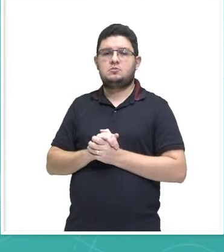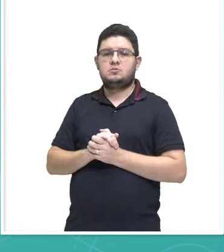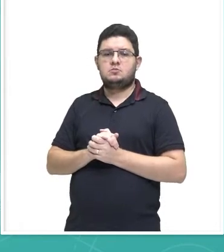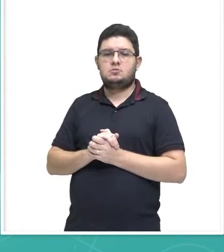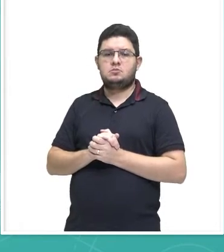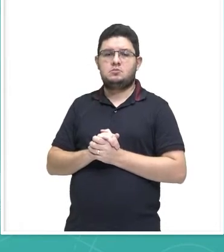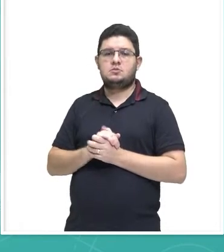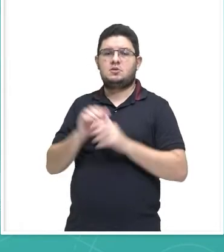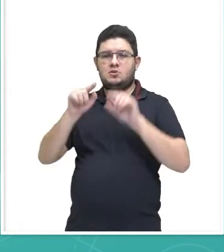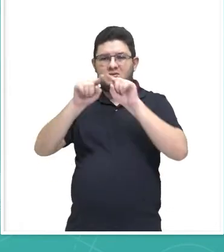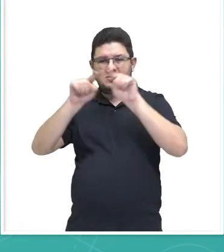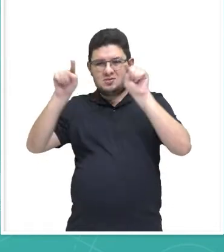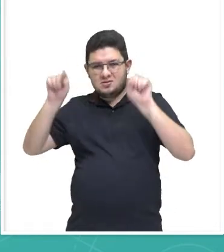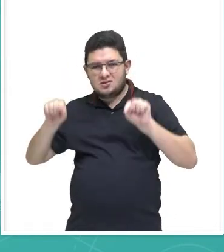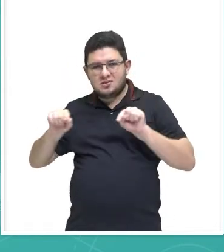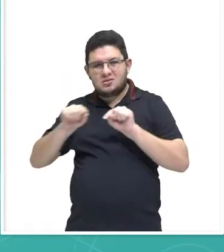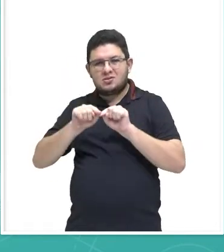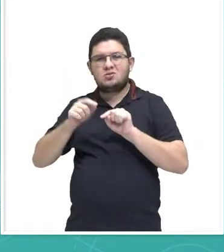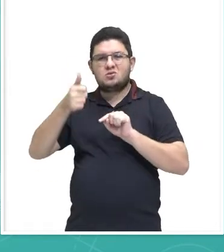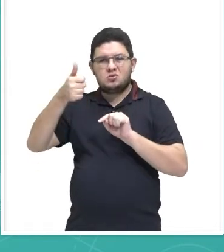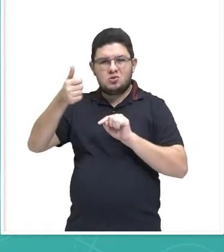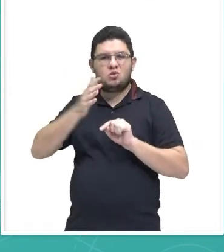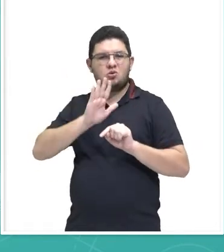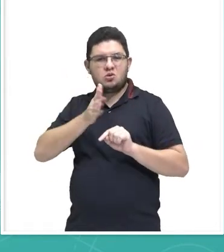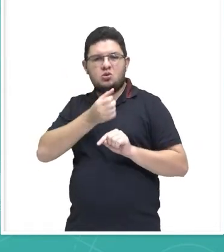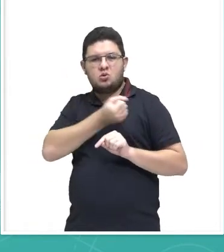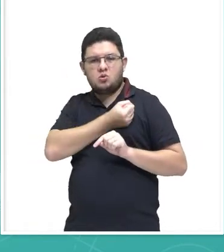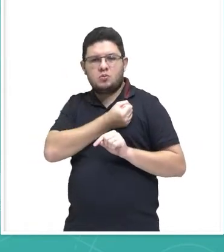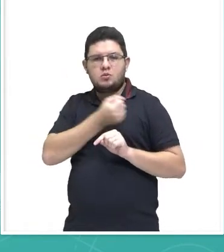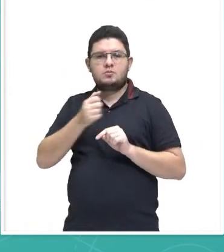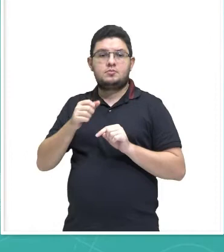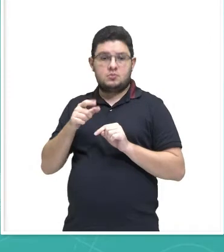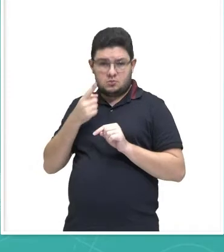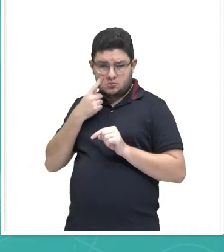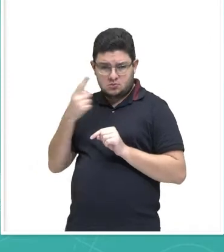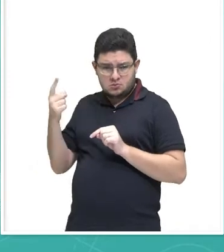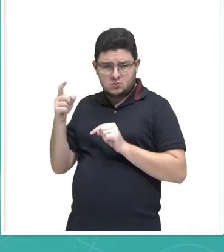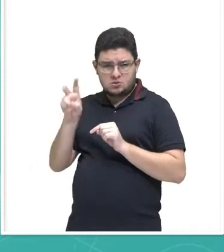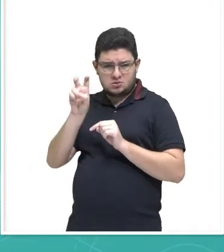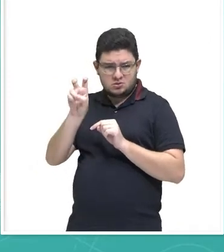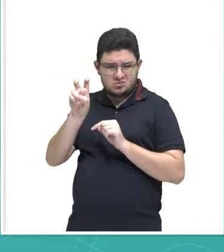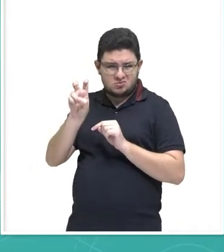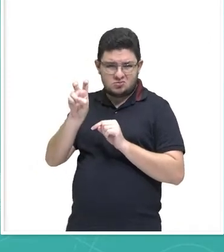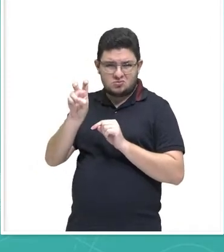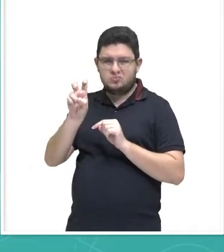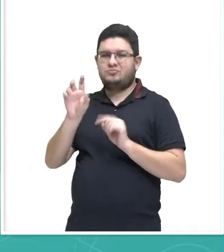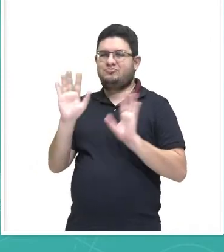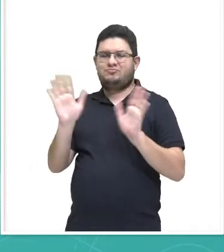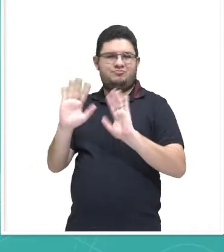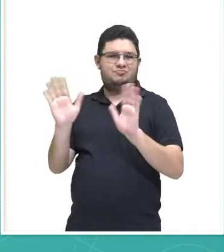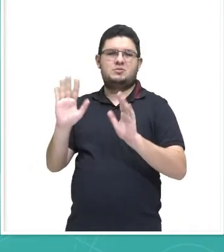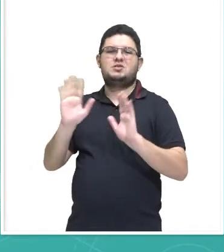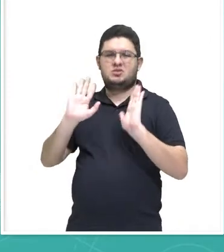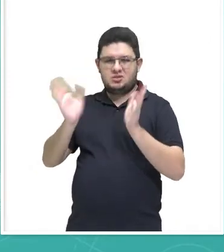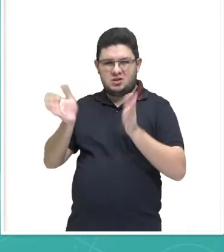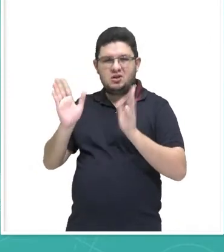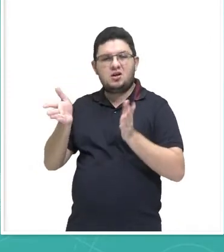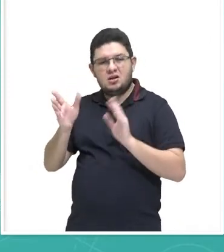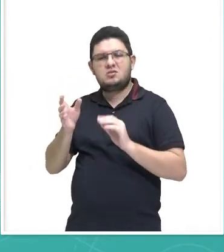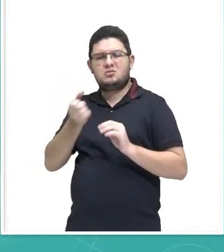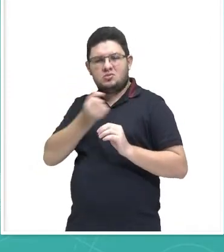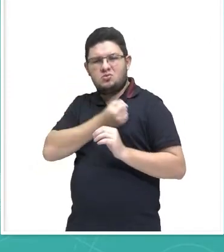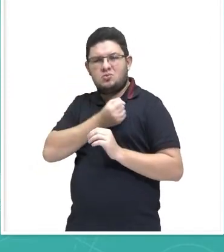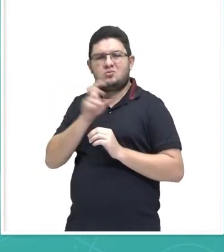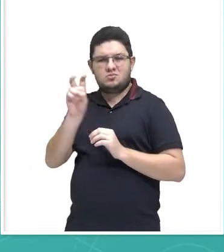ver o número 2 já tem, o número 4 já tem. O número 5 pode? Não, porque nessa grelha já existe. O número